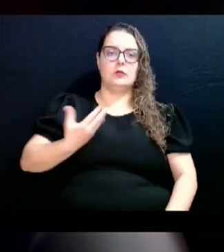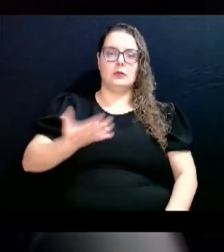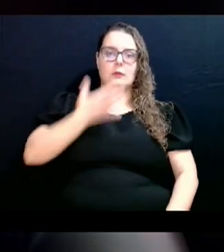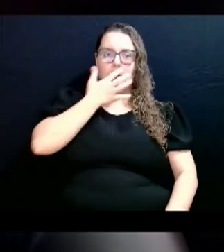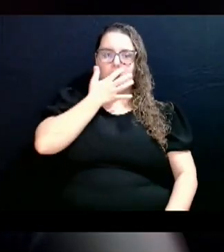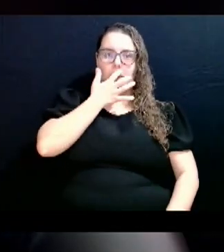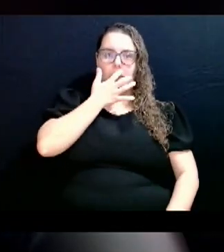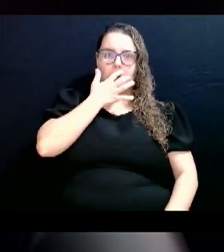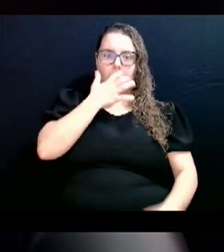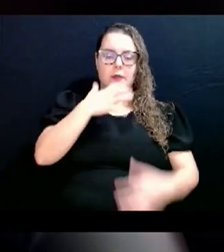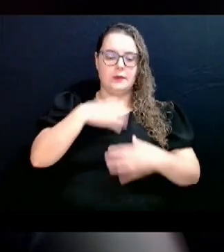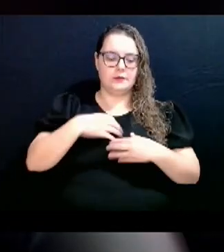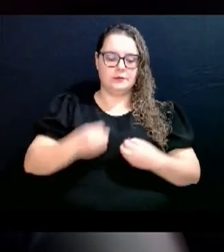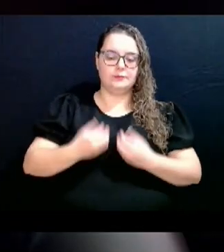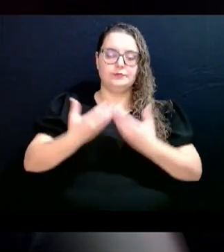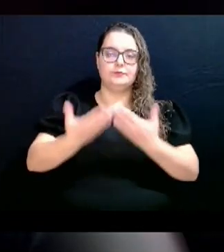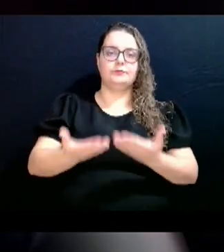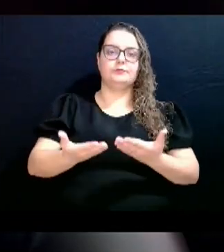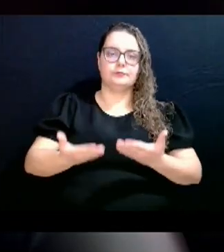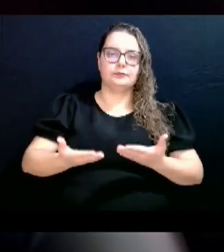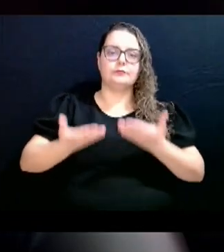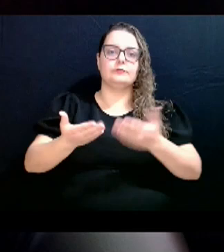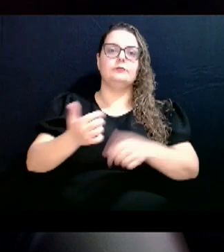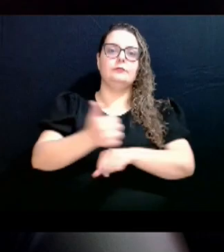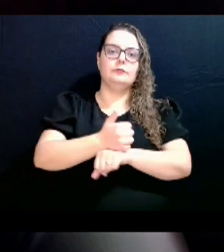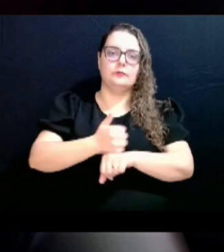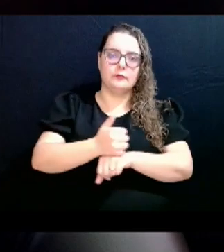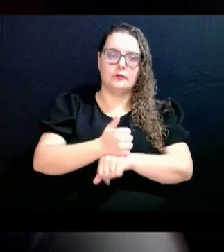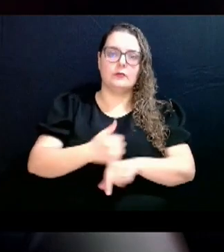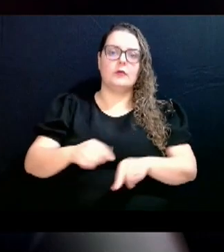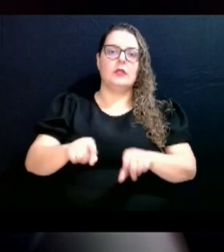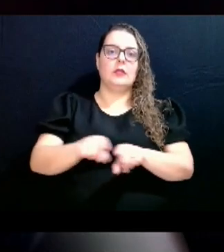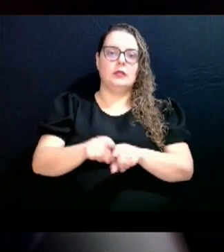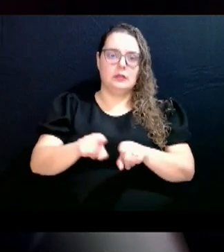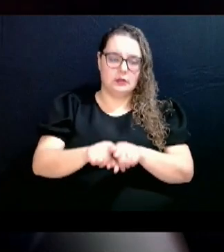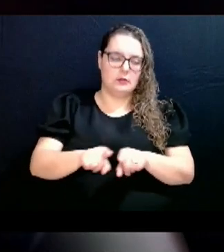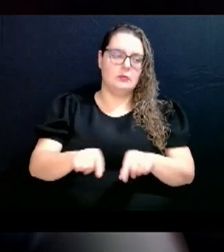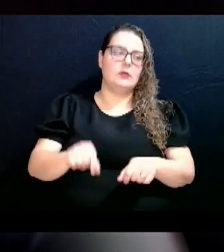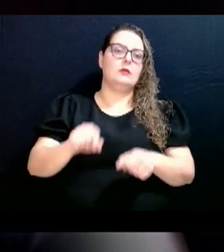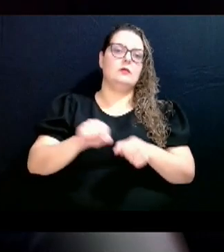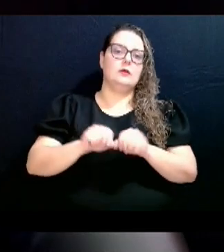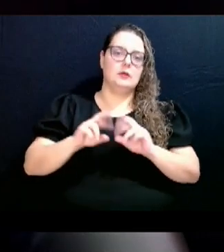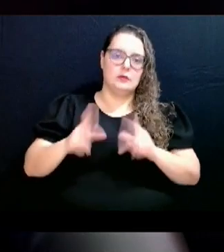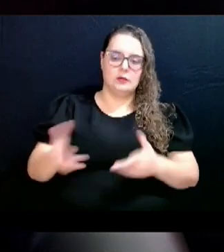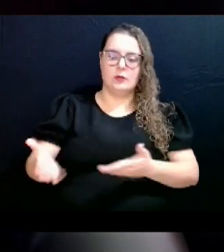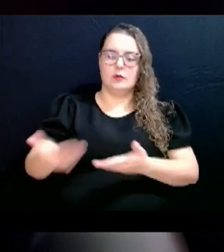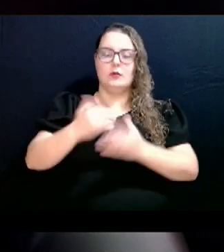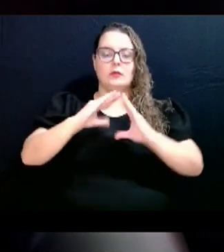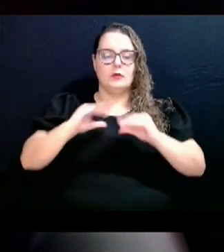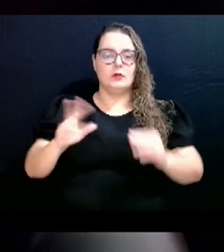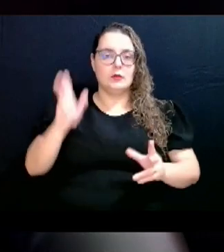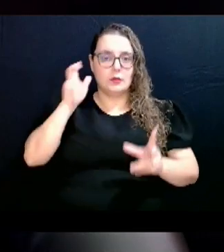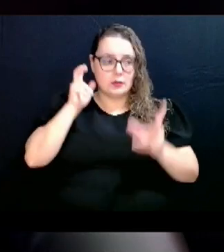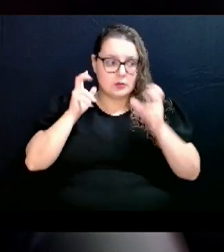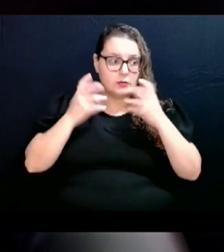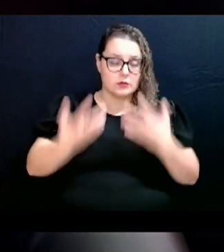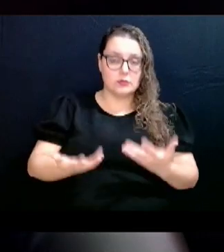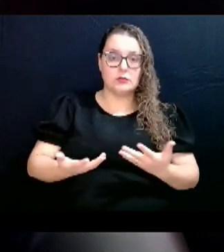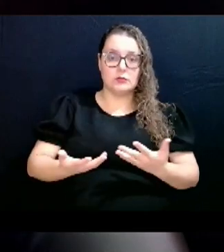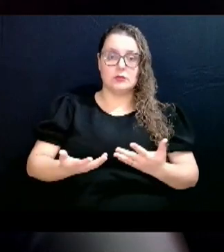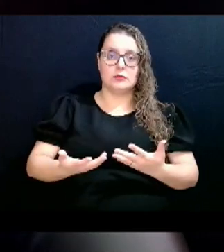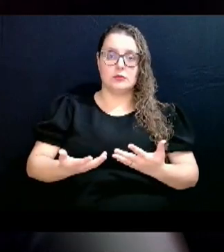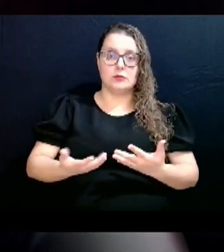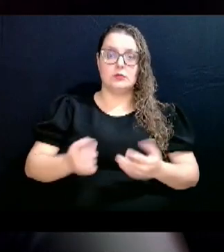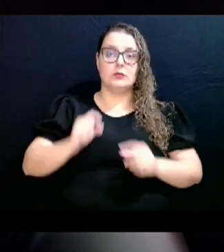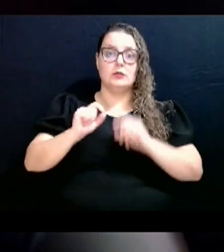essa situação para um profissional que também fez a diferença na hora do acolhimento, na hora da escuta, e aí o que aconteceu?